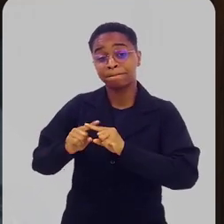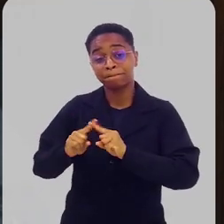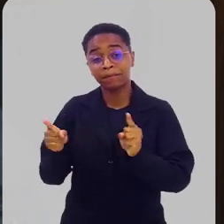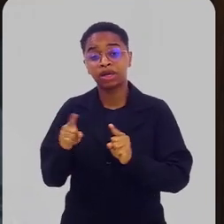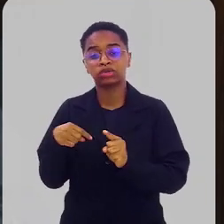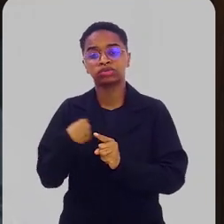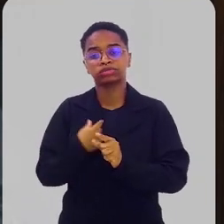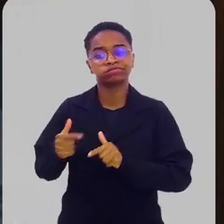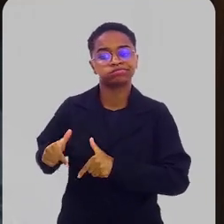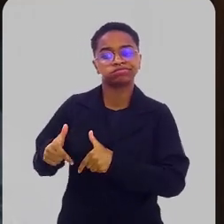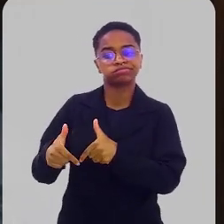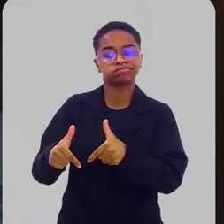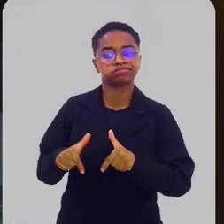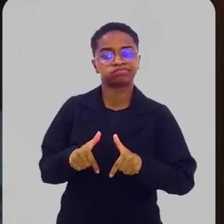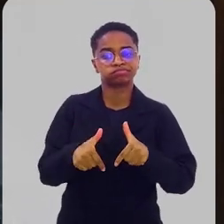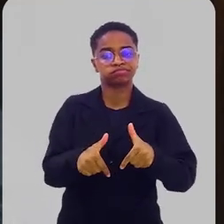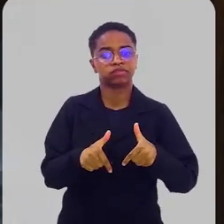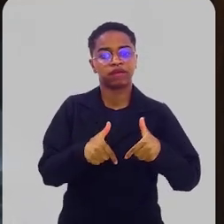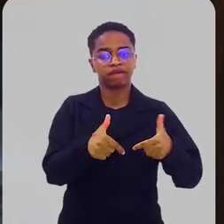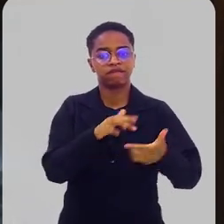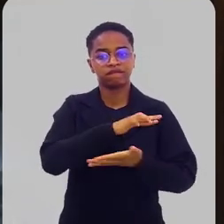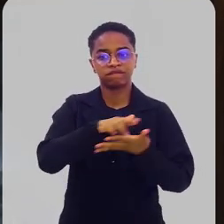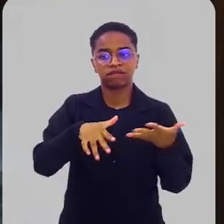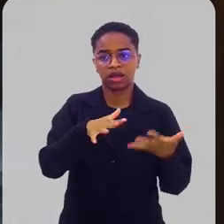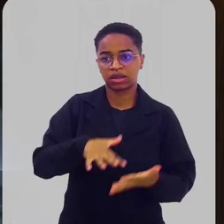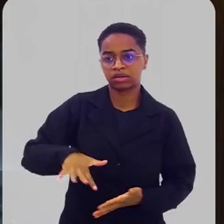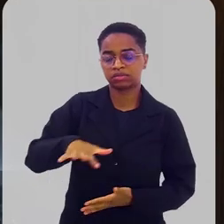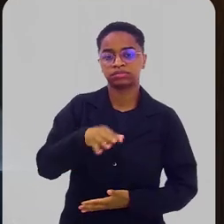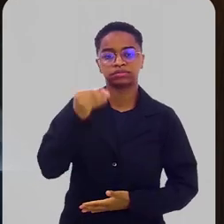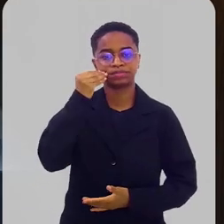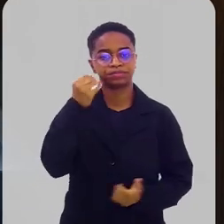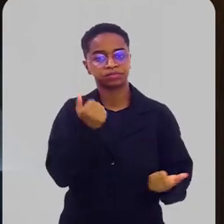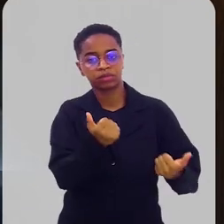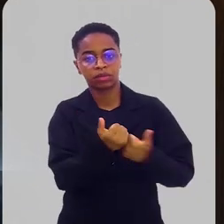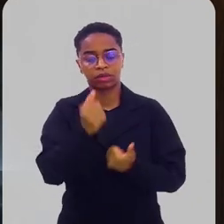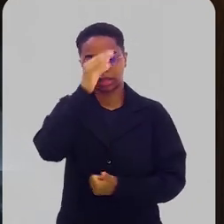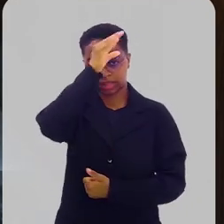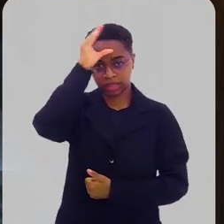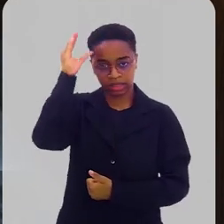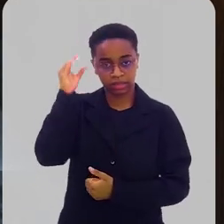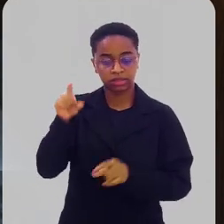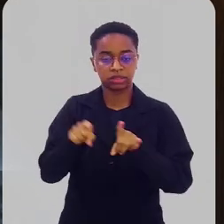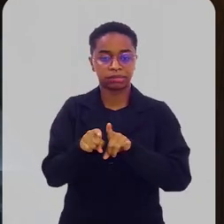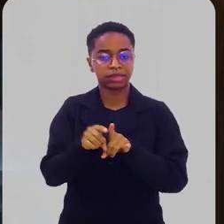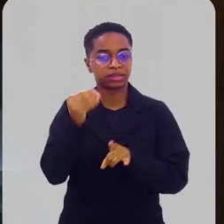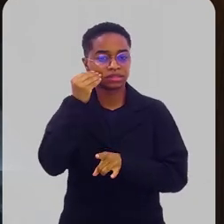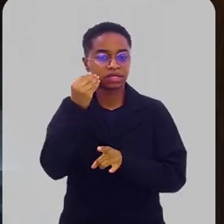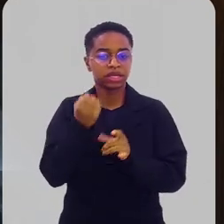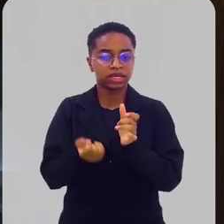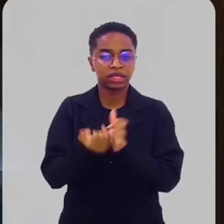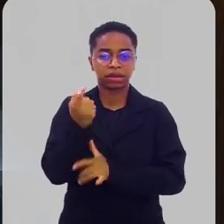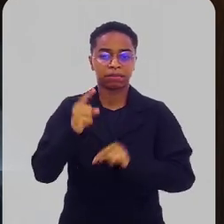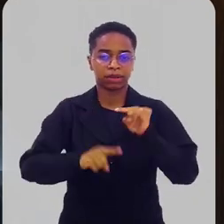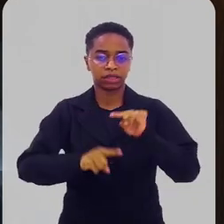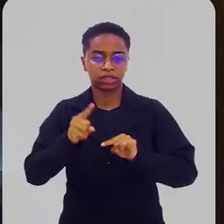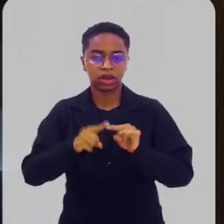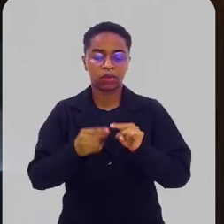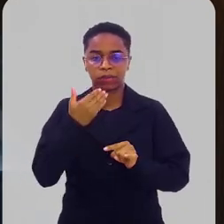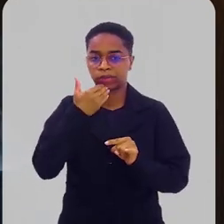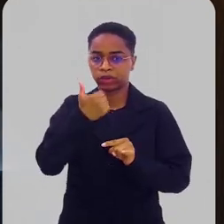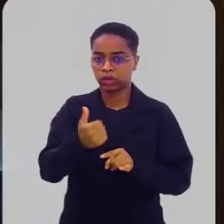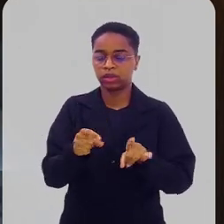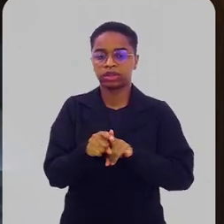vem trabalhando em todas as áreas da cadeia, ou seja, apoiando nossos clientes para fazer um design mais